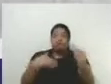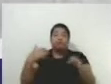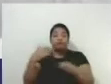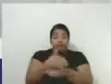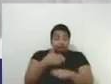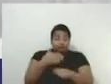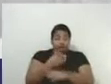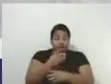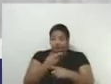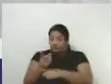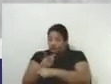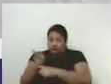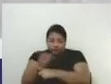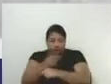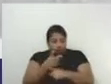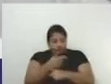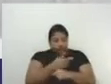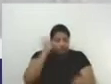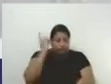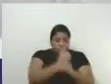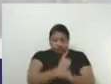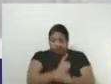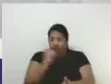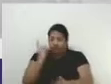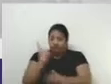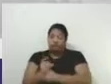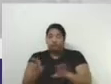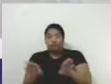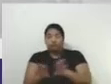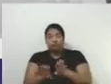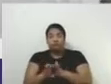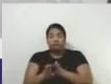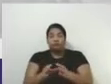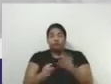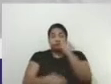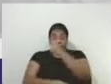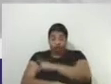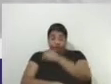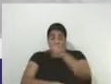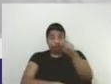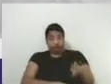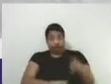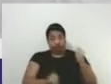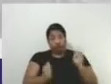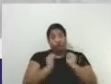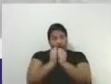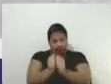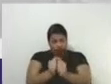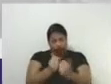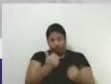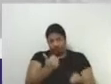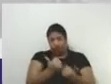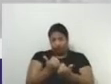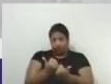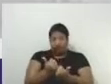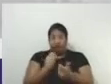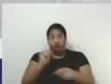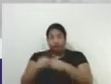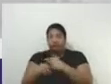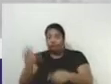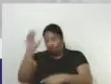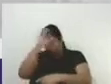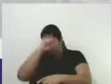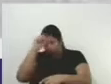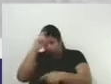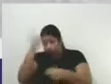apoiados que serão pelos professores, levando essa prática para suas casas, a gente consegue também ter um resultado importante,